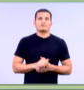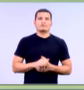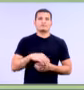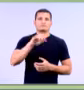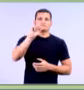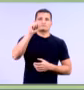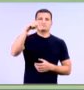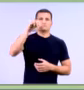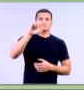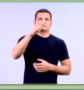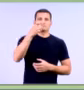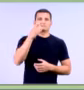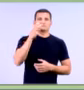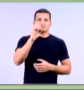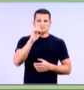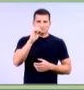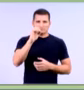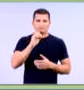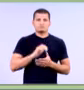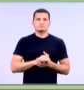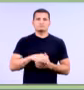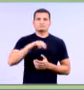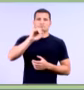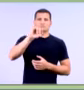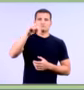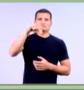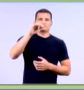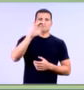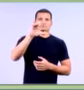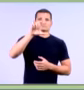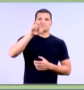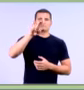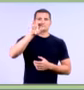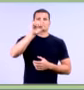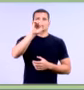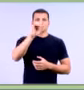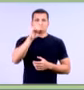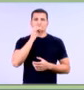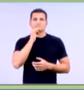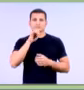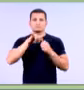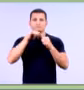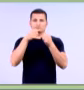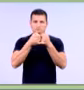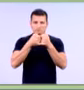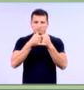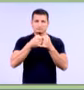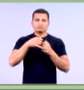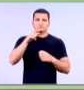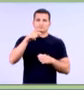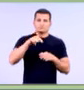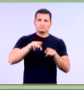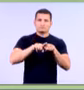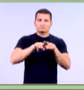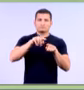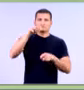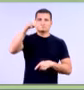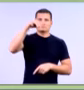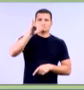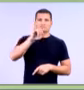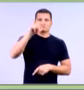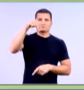Anexo, incluso quando eles são adjetivos e menos. Nós vimos que essa palavra anexo,